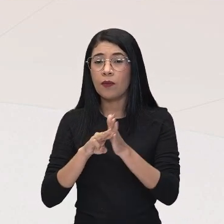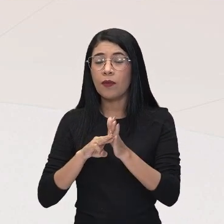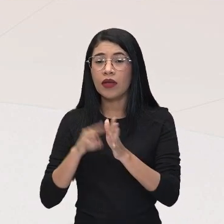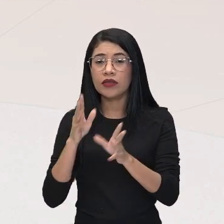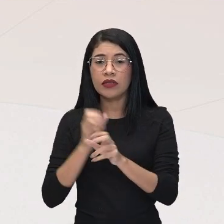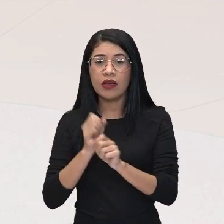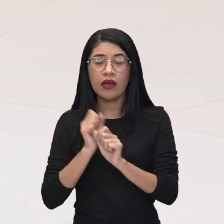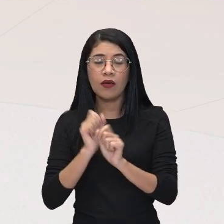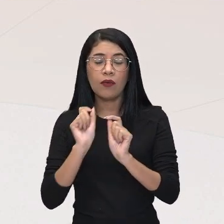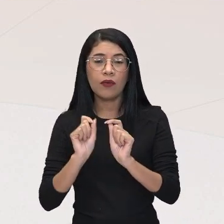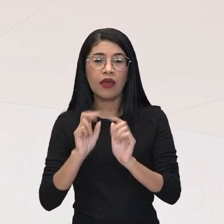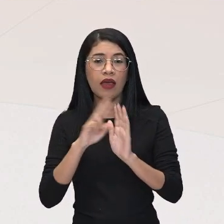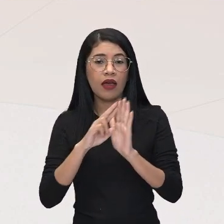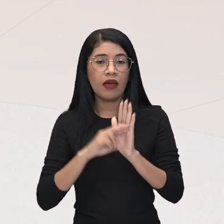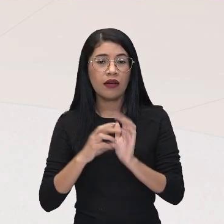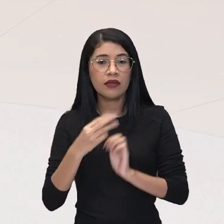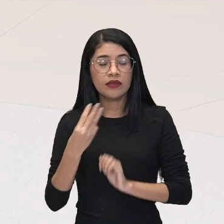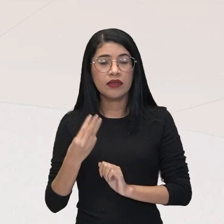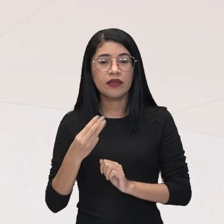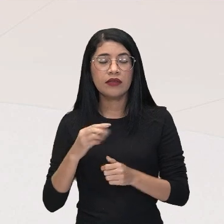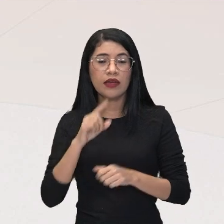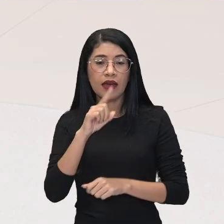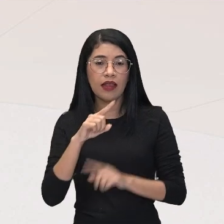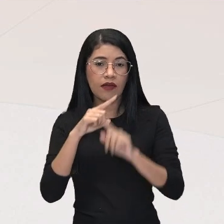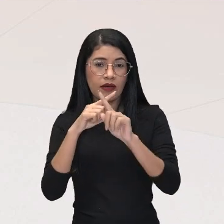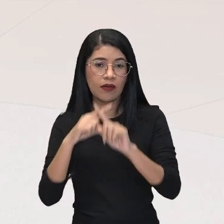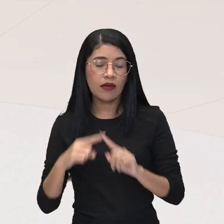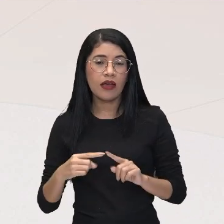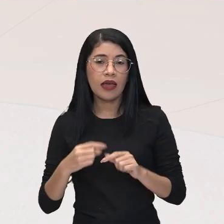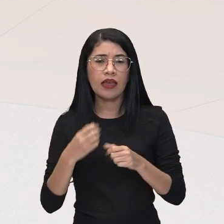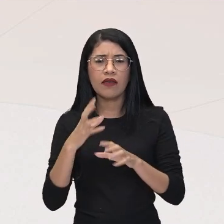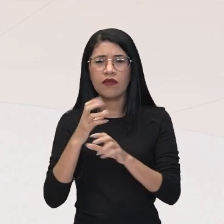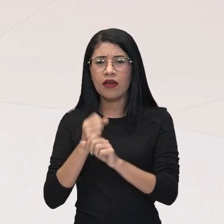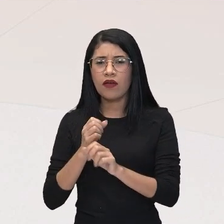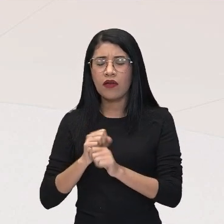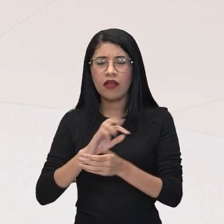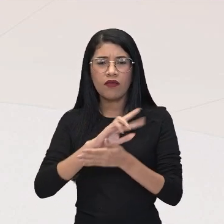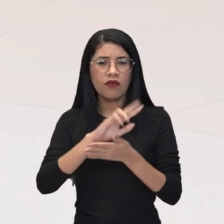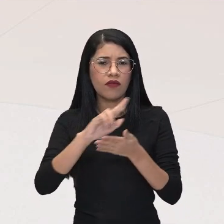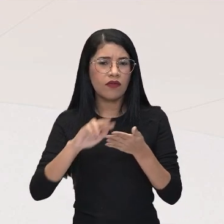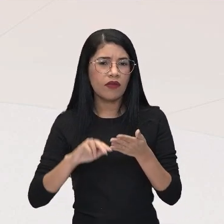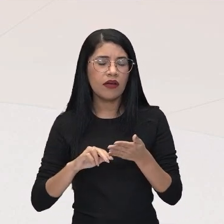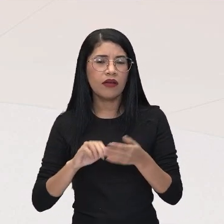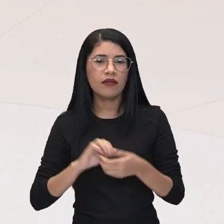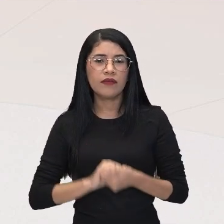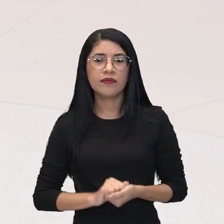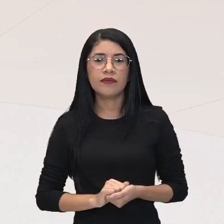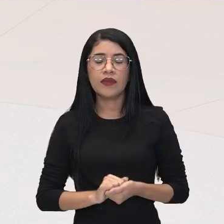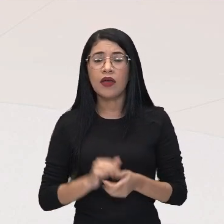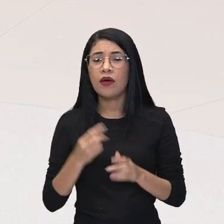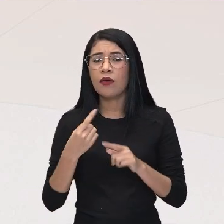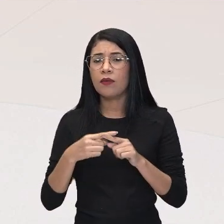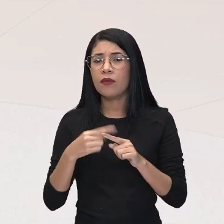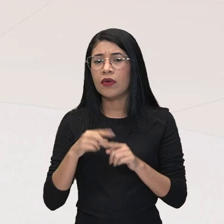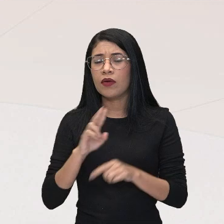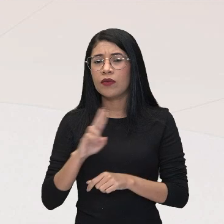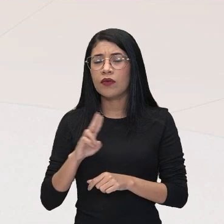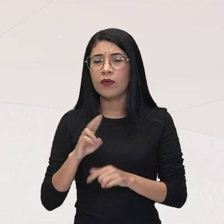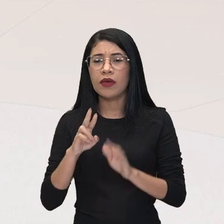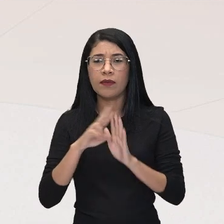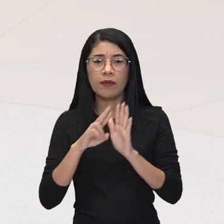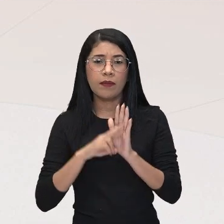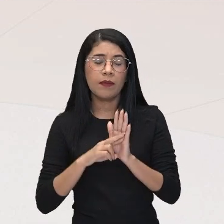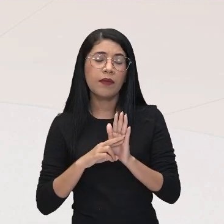chamada regra de 3, onde ajuda a gente a resolver vários problemas. Por que o nome é regra de 3? Porque nós